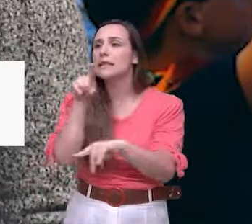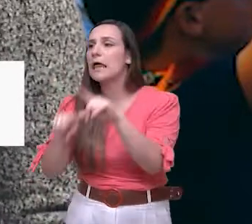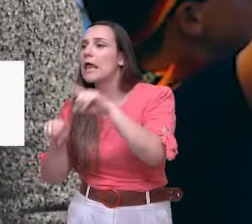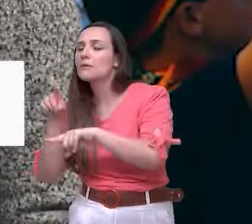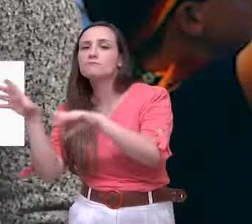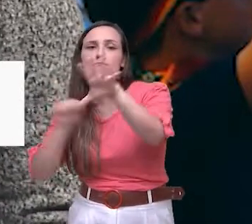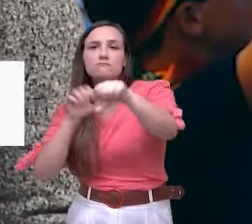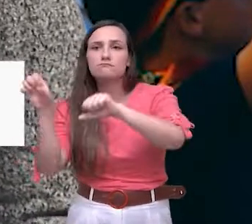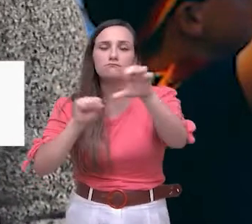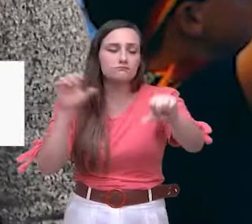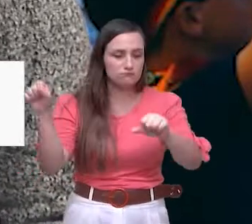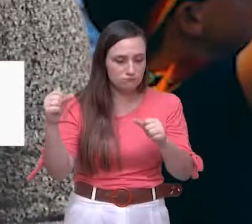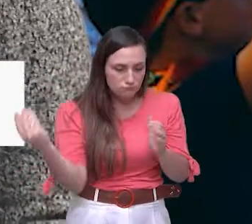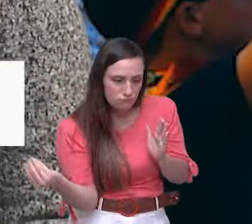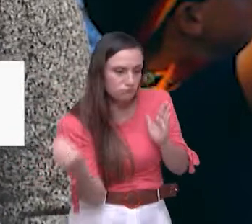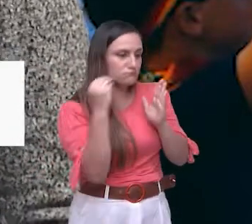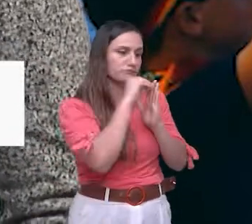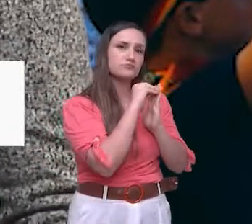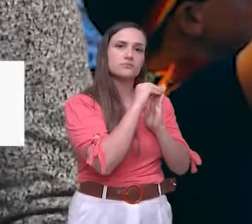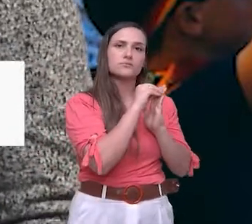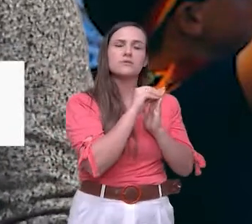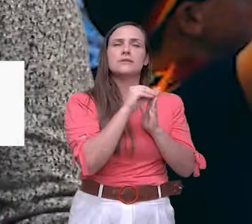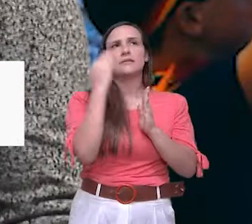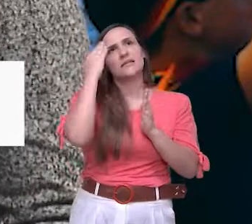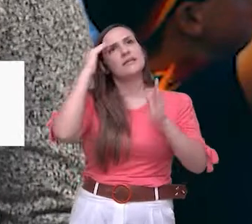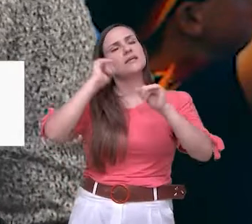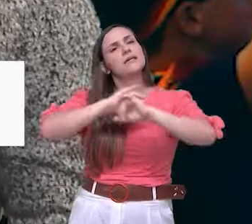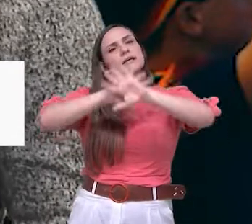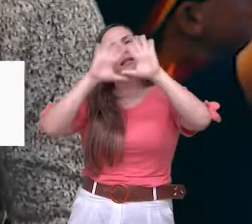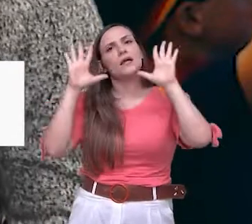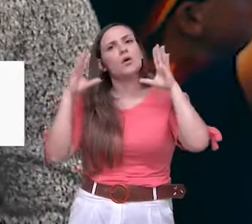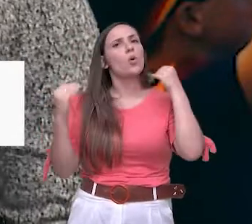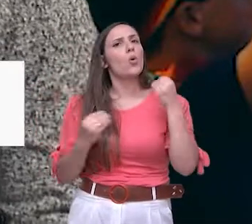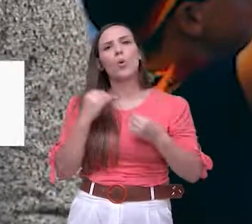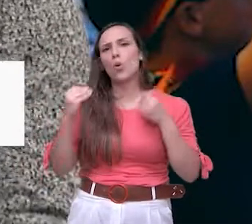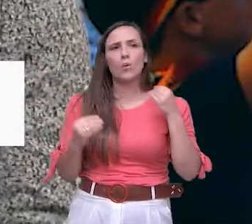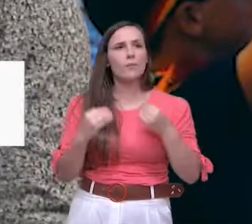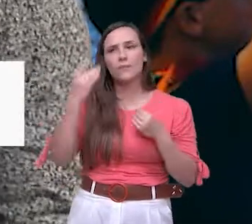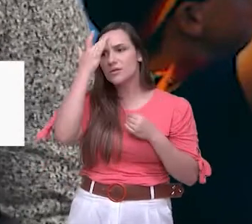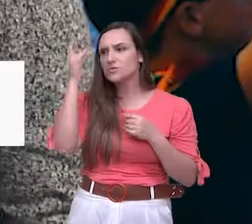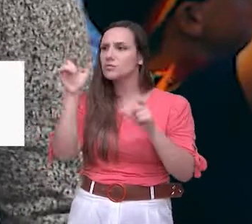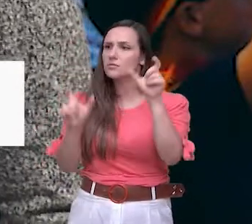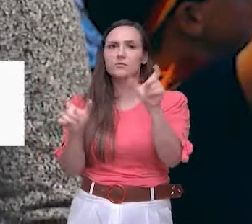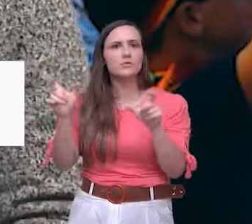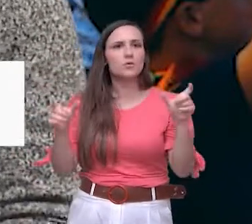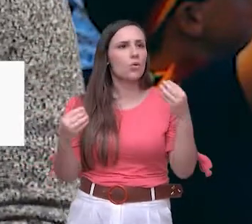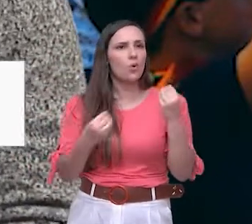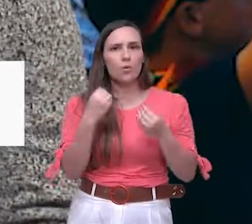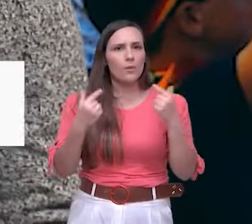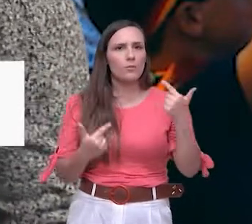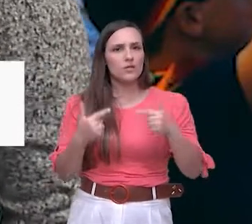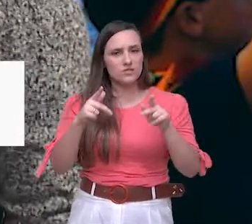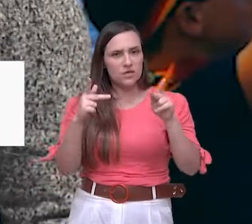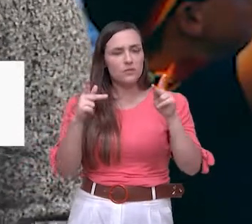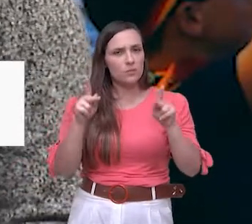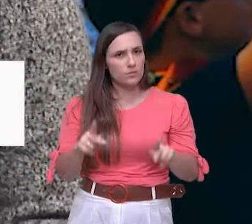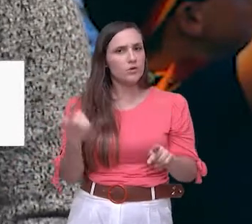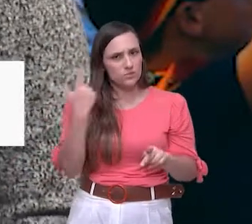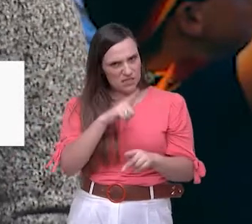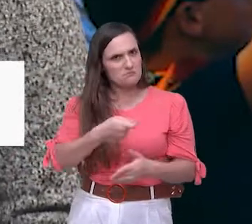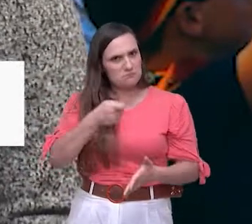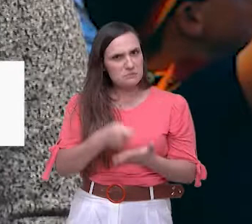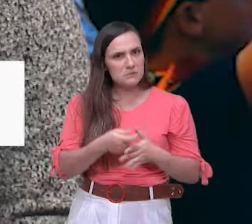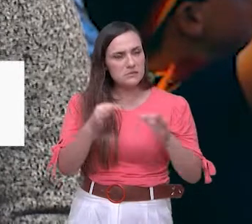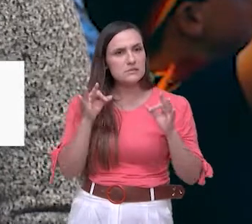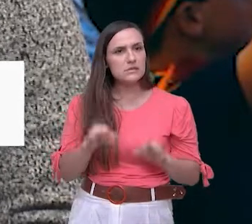produção de Pesquisas Materiais pra que a gente compreenda né Em que estado se encontra os demais às demais